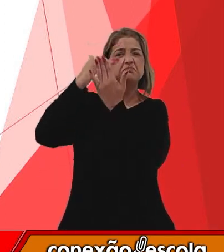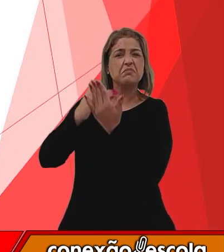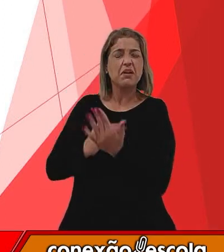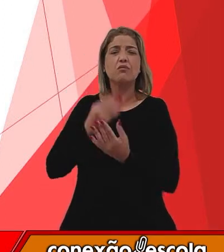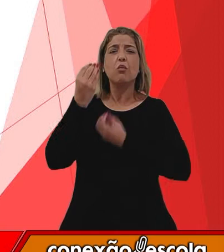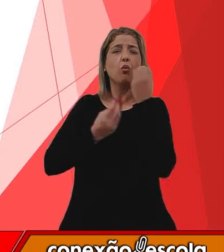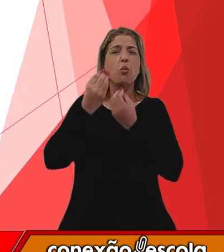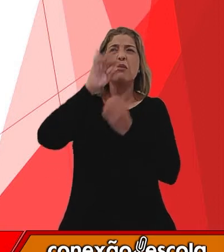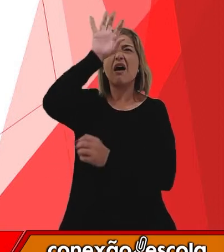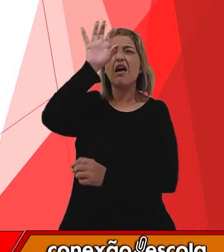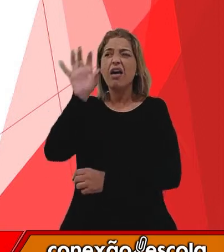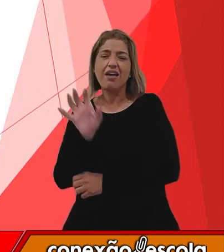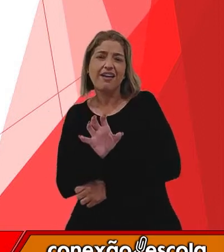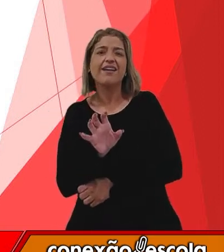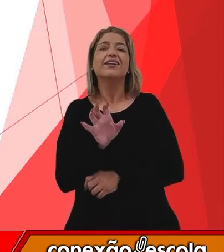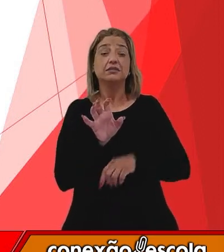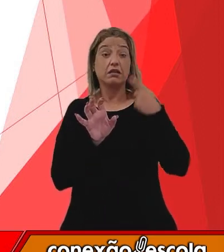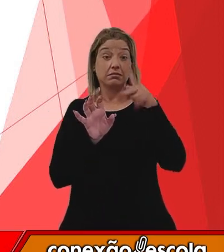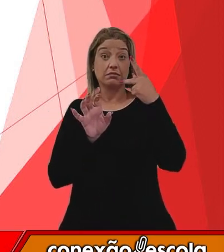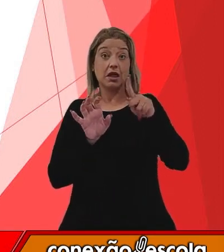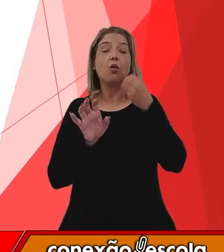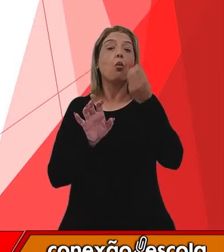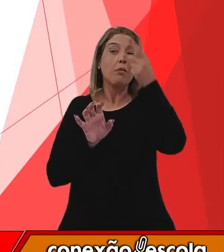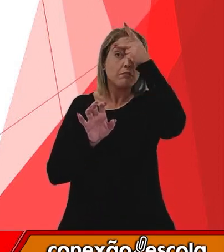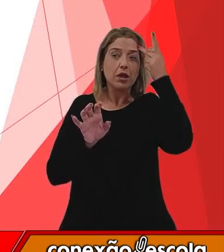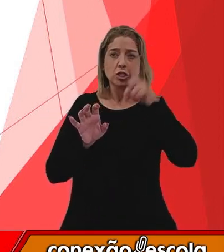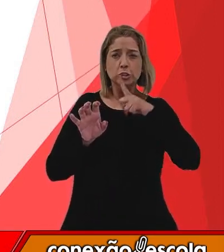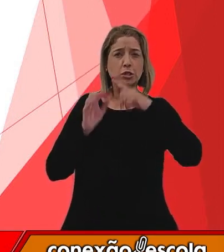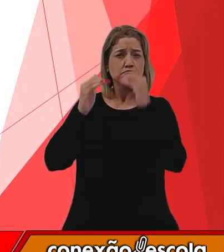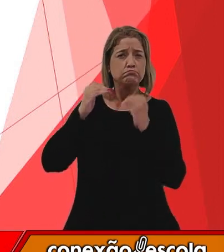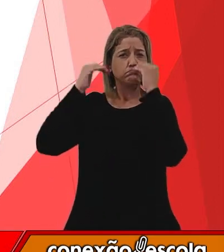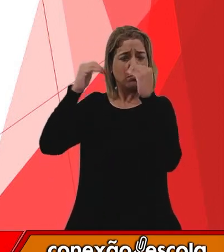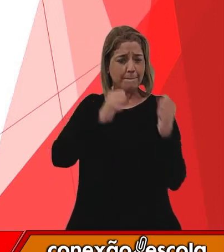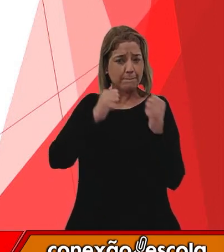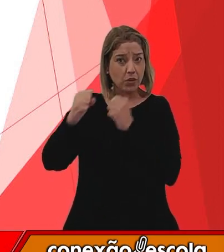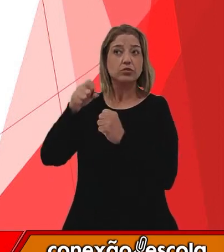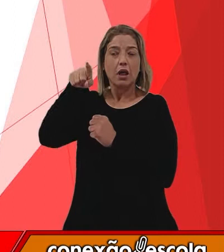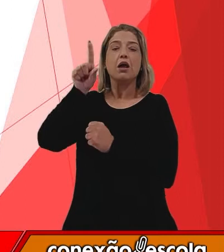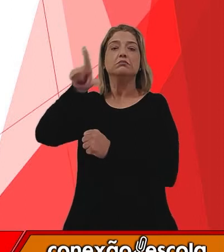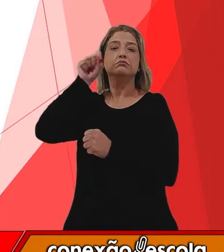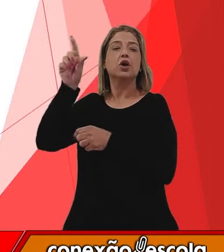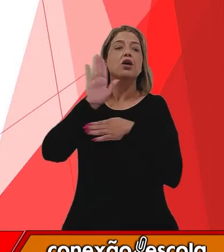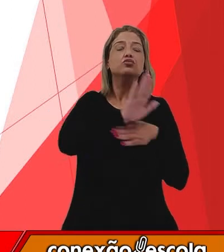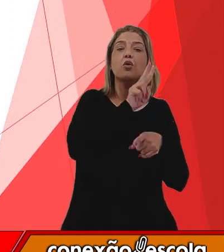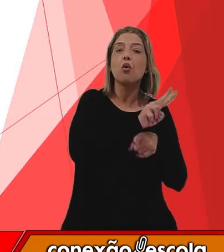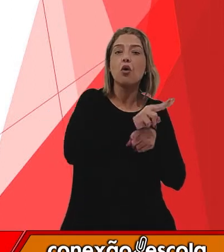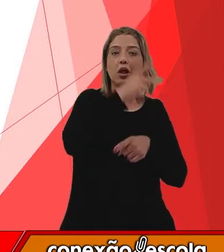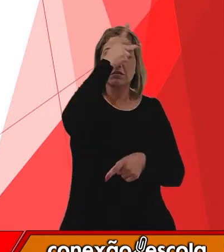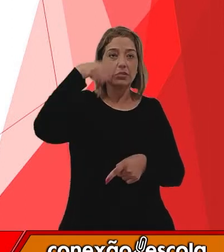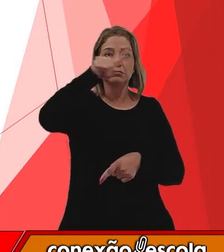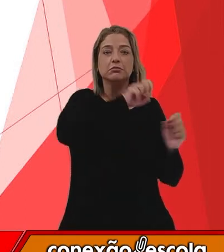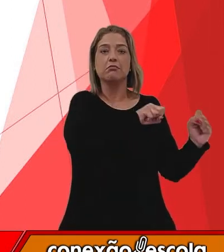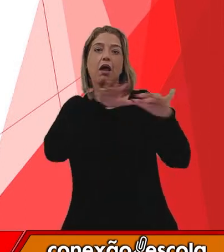entregava a administração de cada uma delas para pessoas bem poderosas, para que elas pudessem manter e proteger o território de invasores.